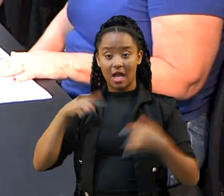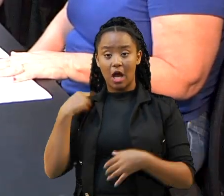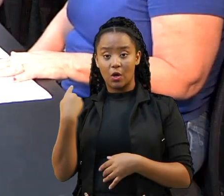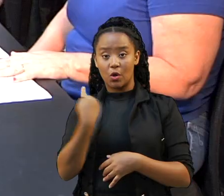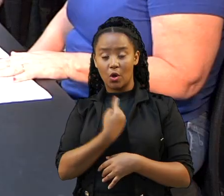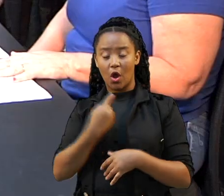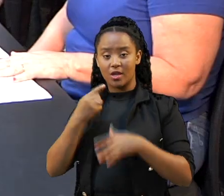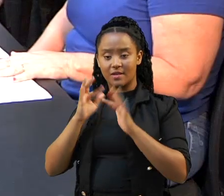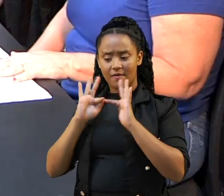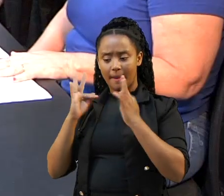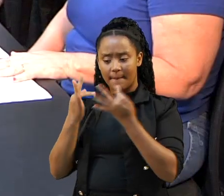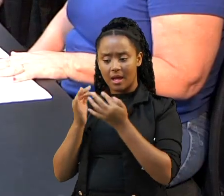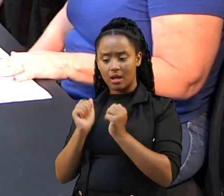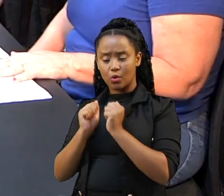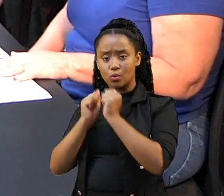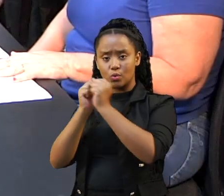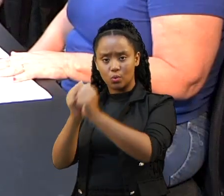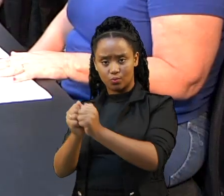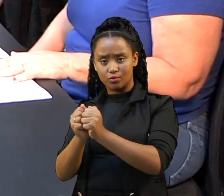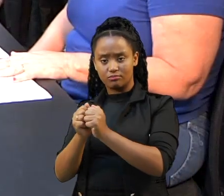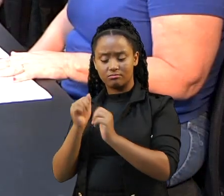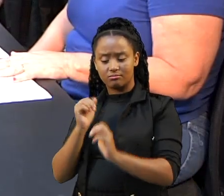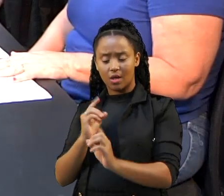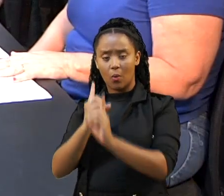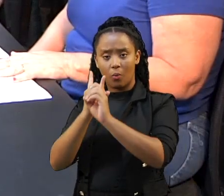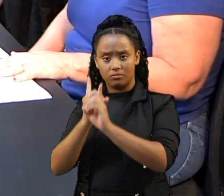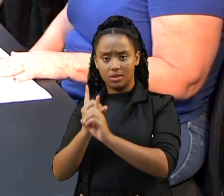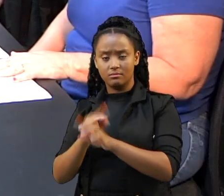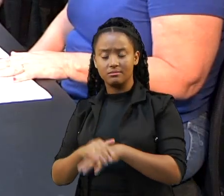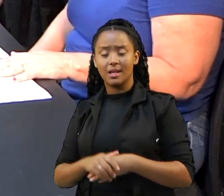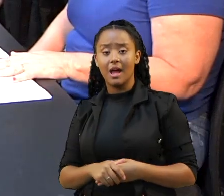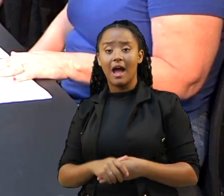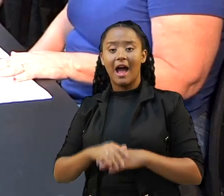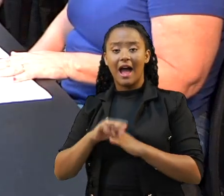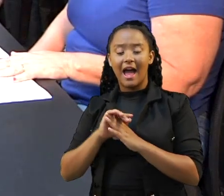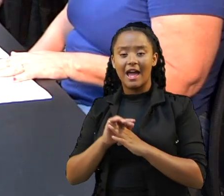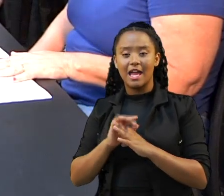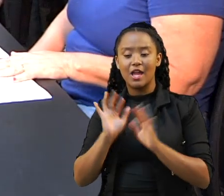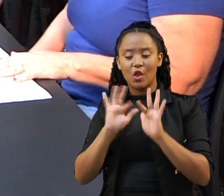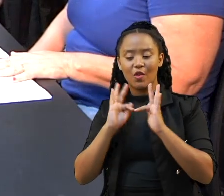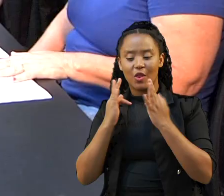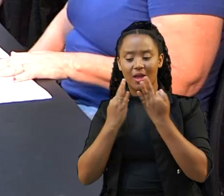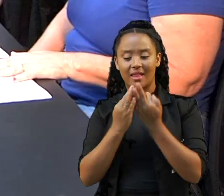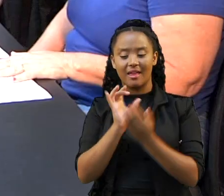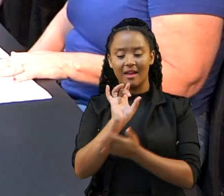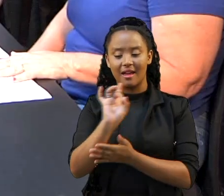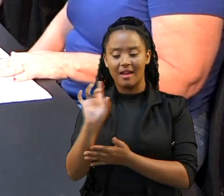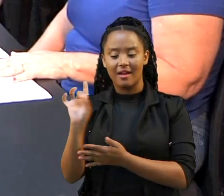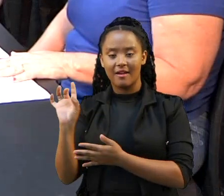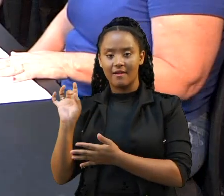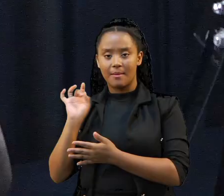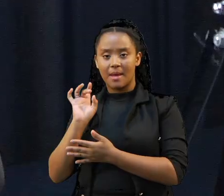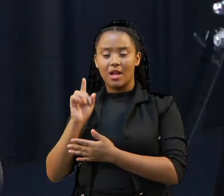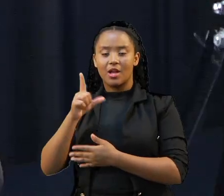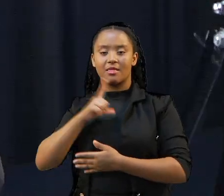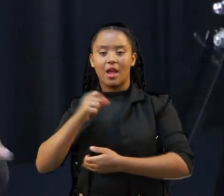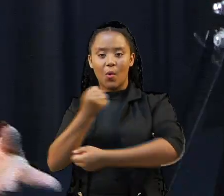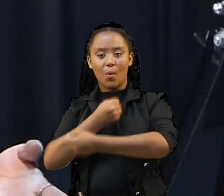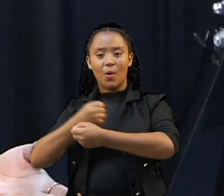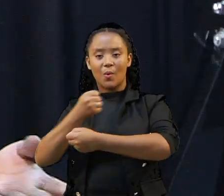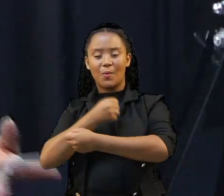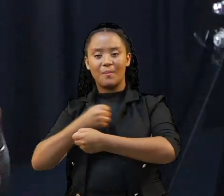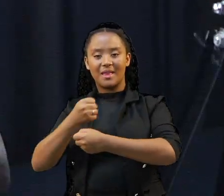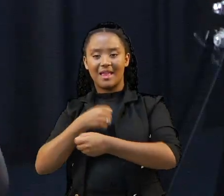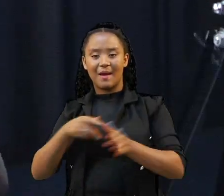reúne e toda a família traz uma comida típica, que é o vatapá, é a